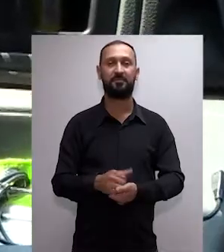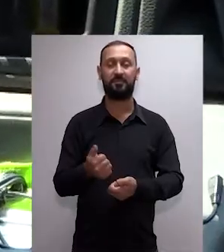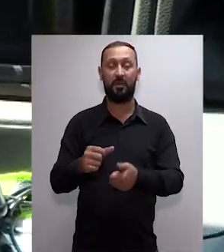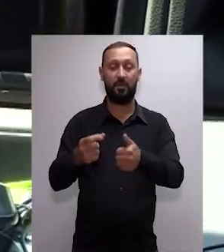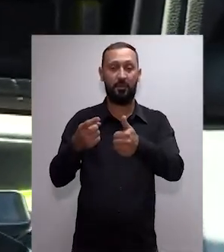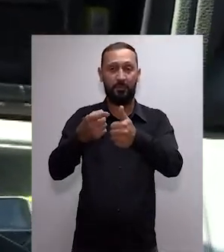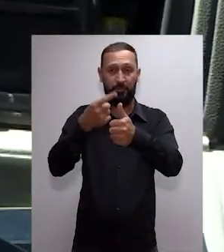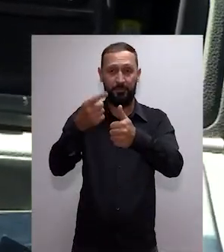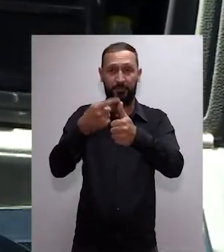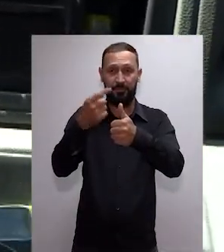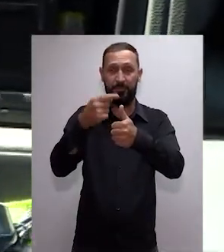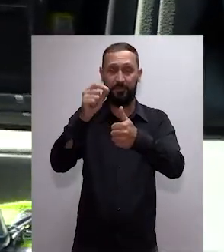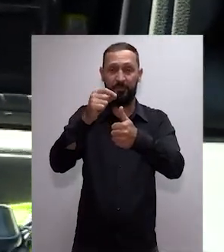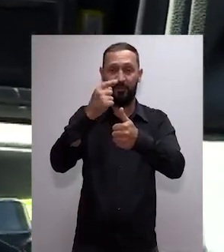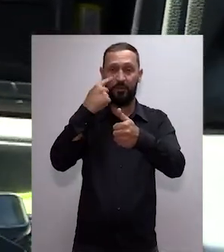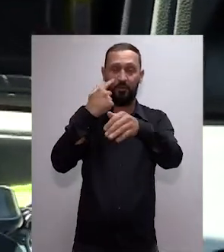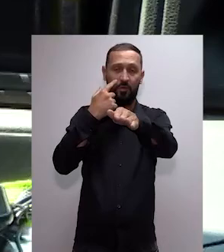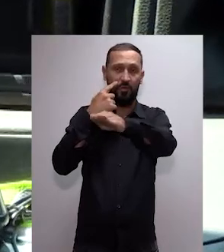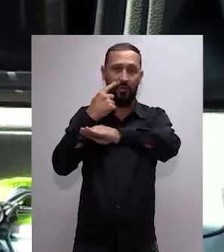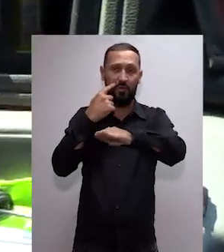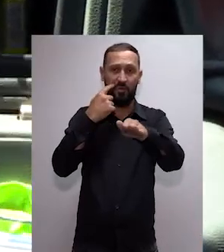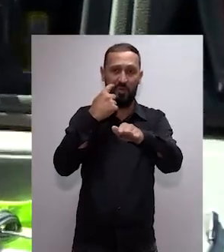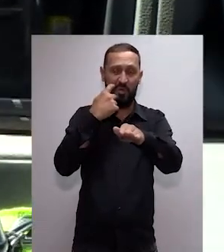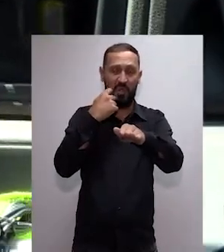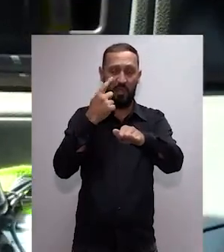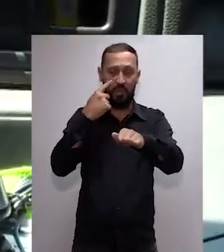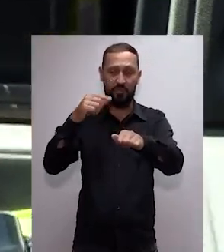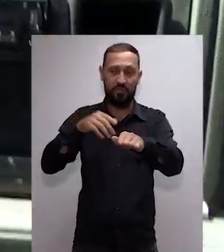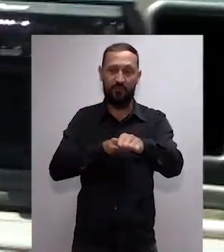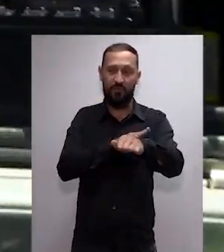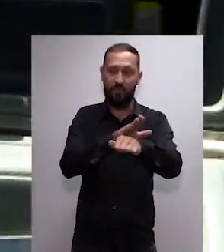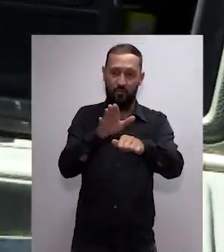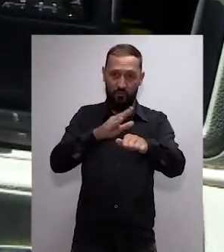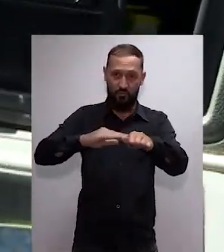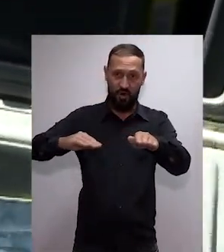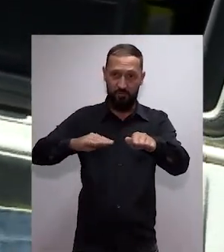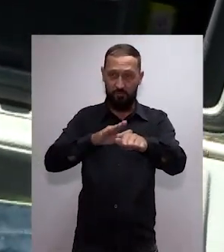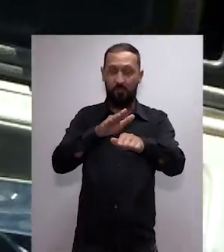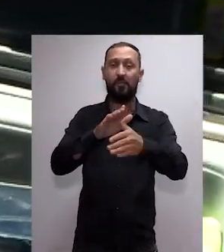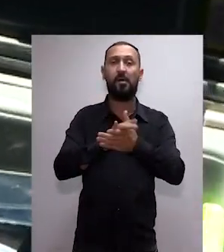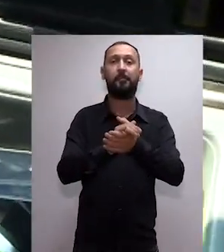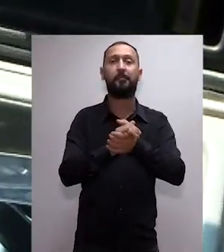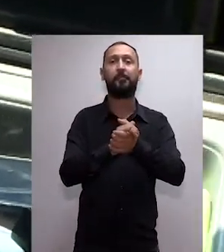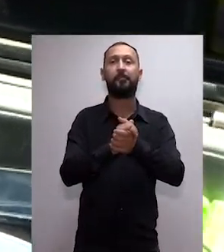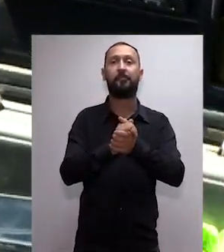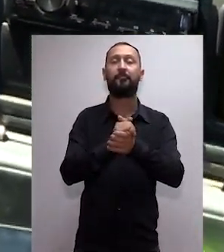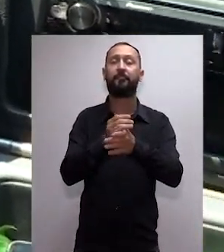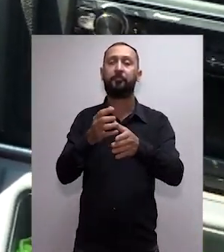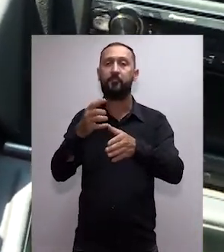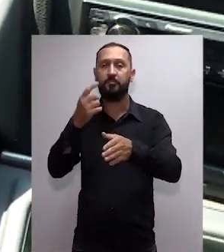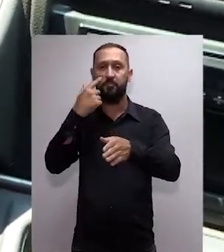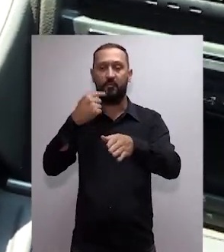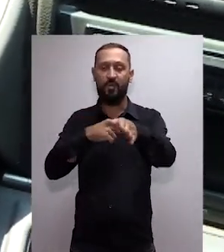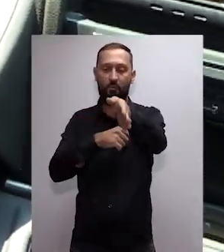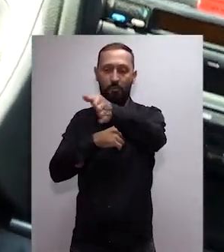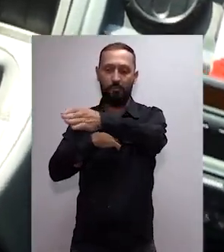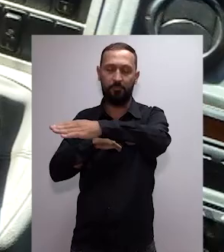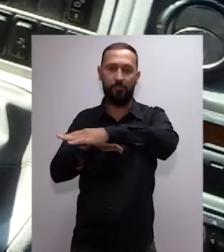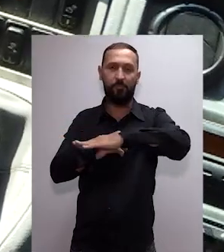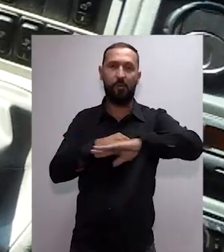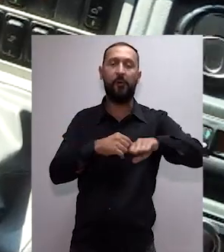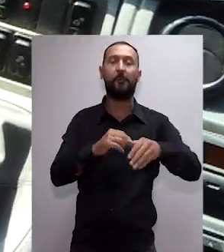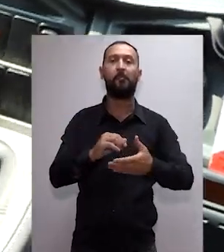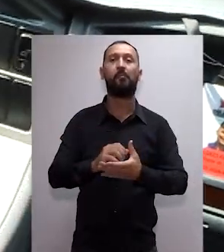A primeira movimentação que ele vai fazer aqui é essa curva. Isso, ele vai entrar na garagem, vai estacionar o veículo.